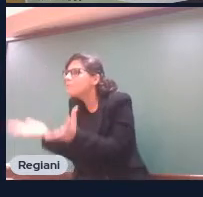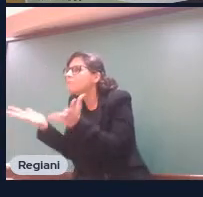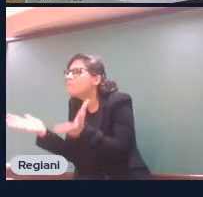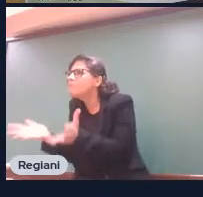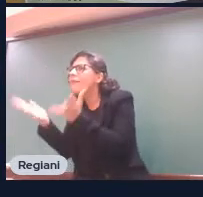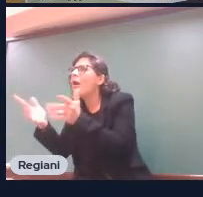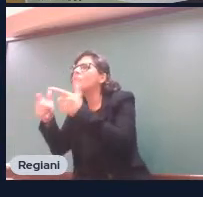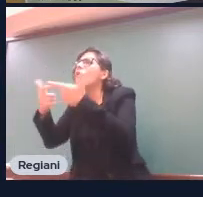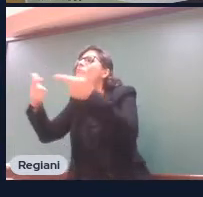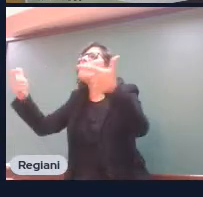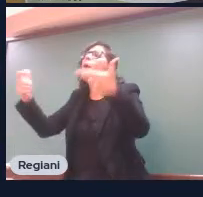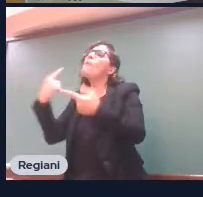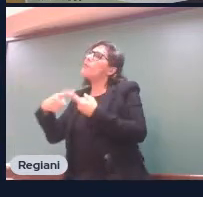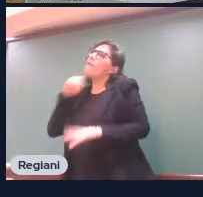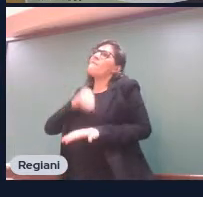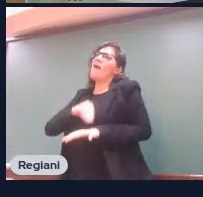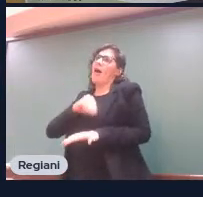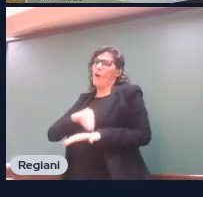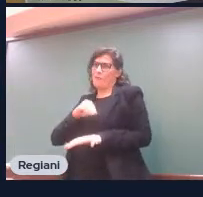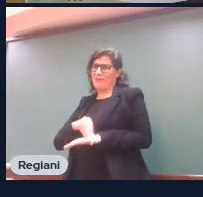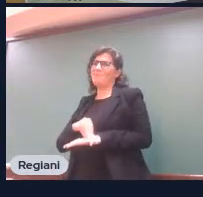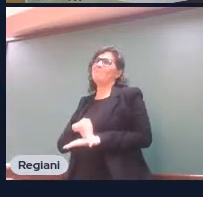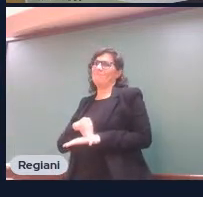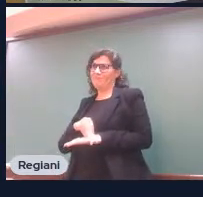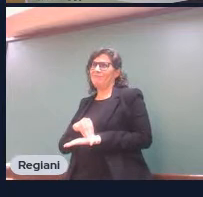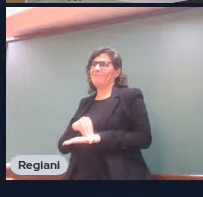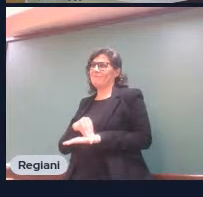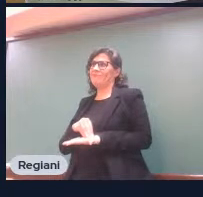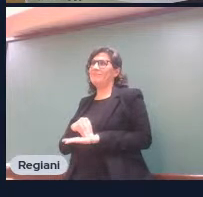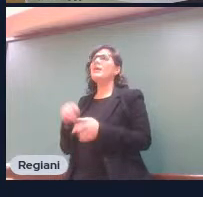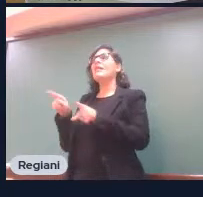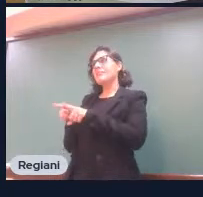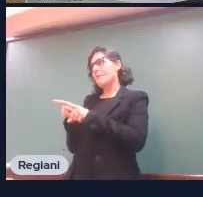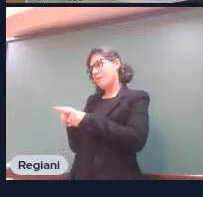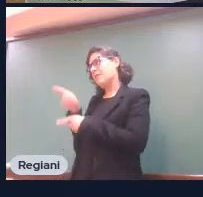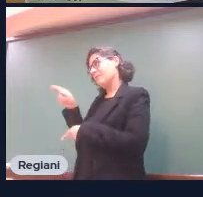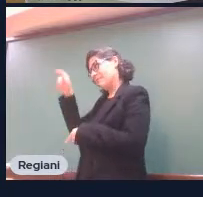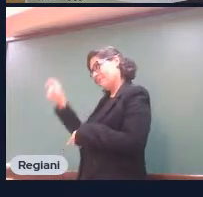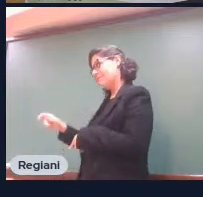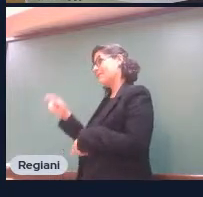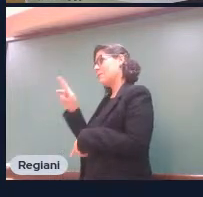forma, falha. Impressionantemente, ele coloca que,